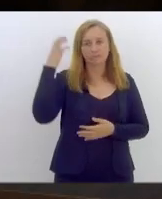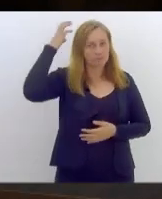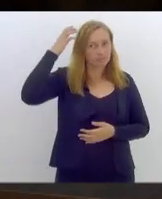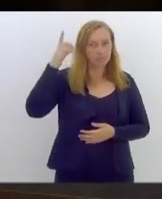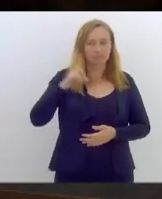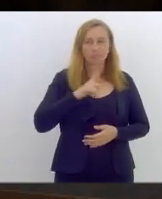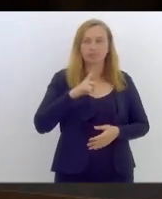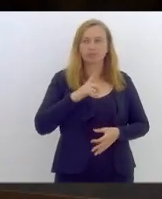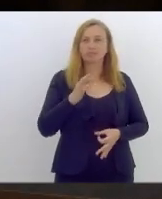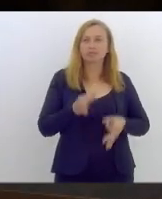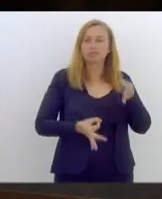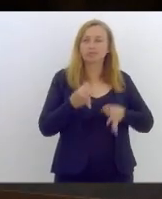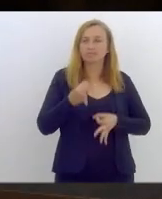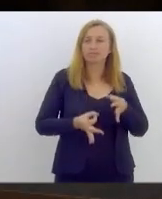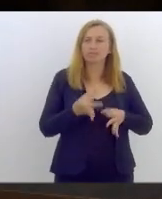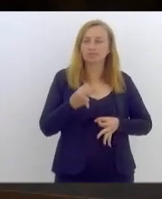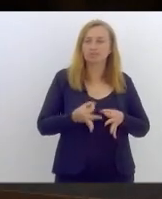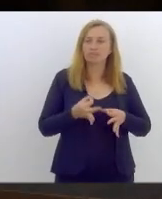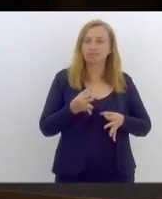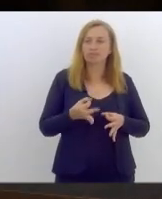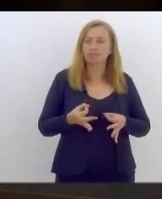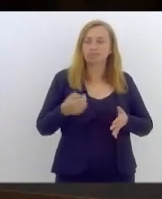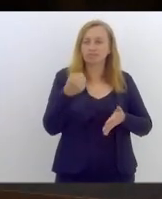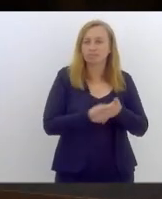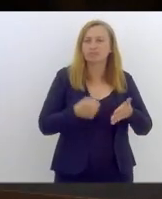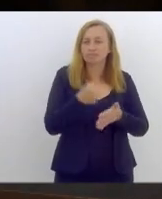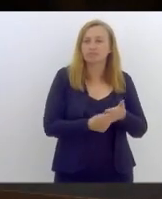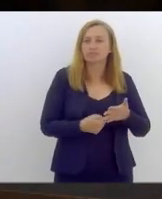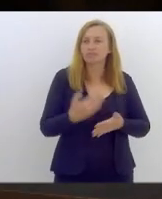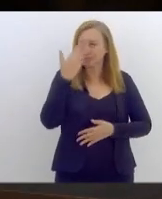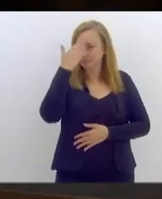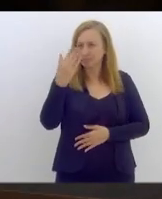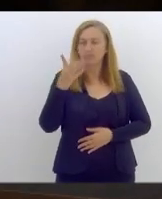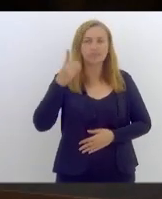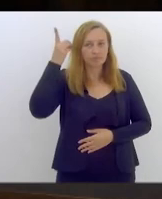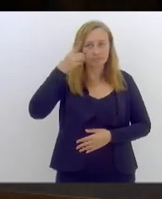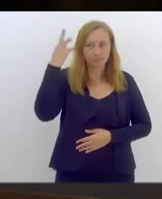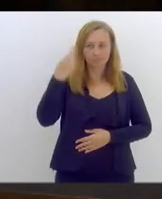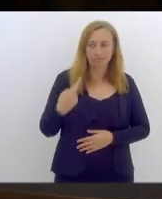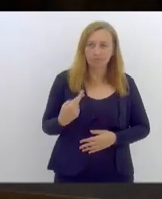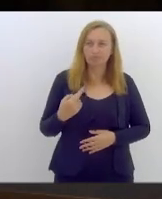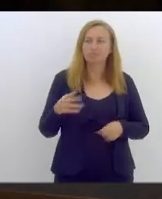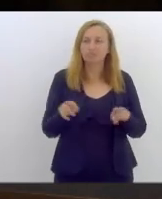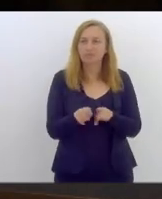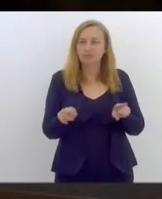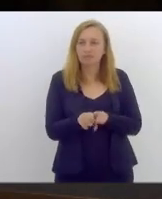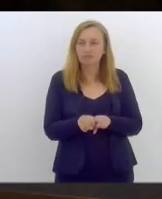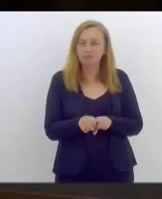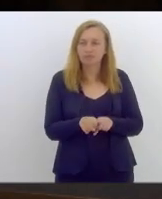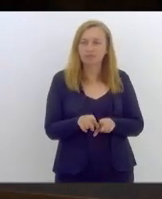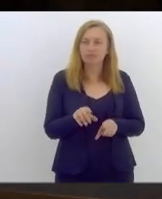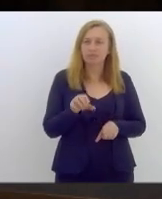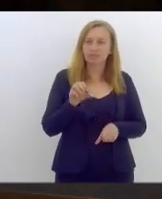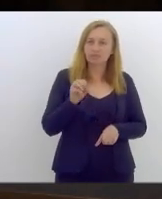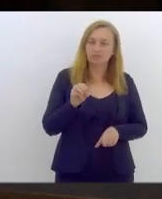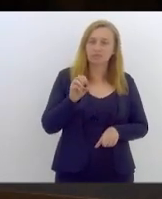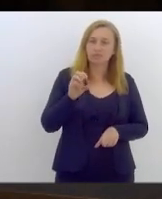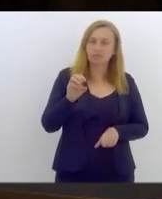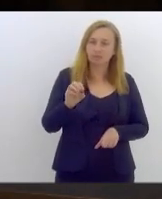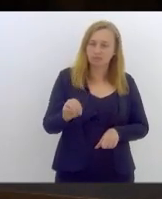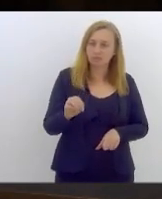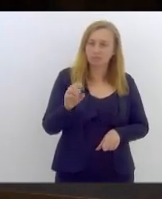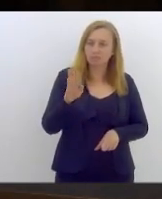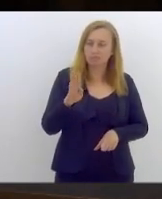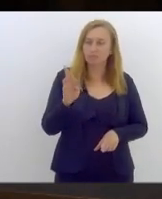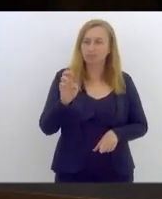por justiça por Marielle e Anderson. Eu quero agradecer, deputada Renata, também a homenagem a Muniz Sodré, seu professor e meu professor. Desde